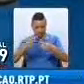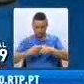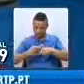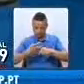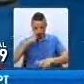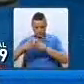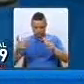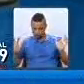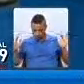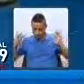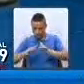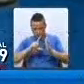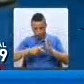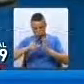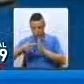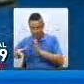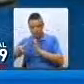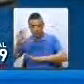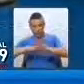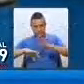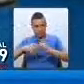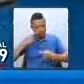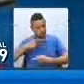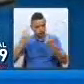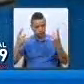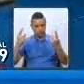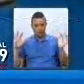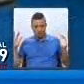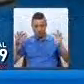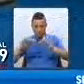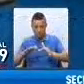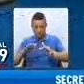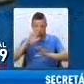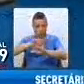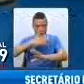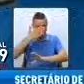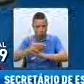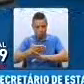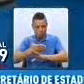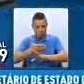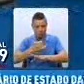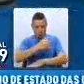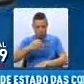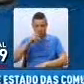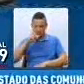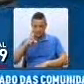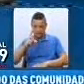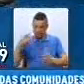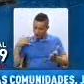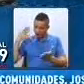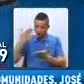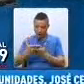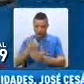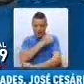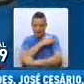nosso projeto e assim fazer crescer o nosso público, que tem vindo a crescer sempre desde 2006, desde que há Casa da